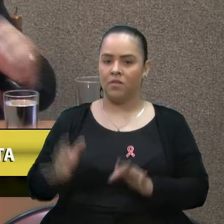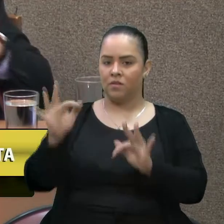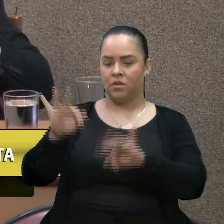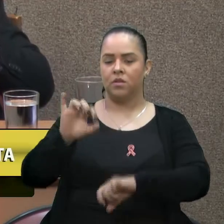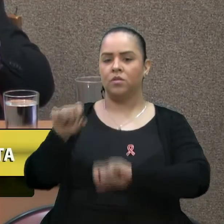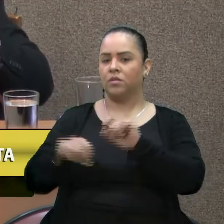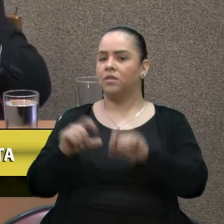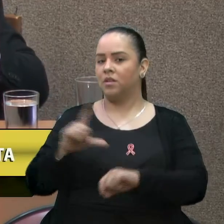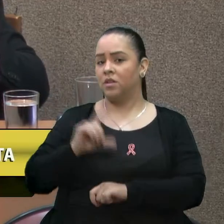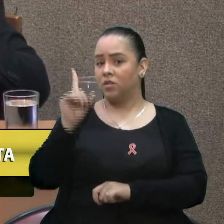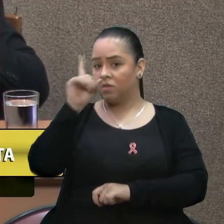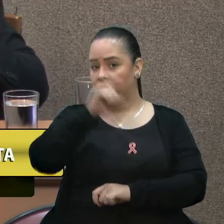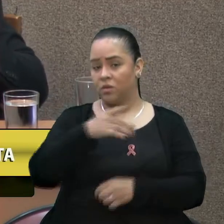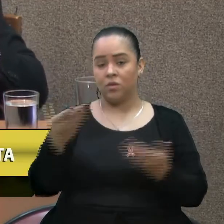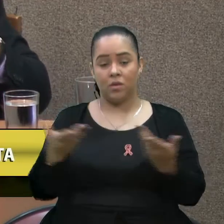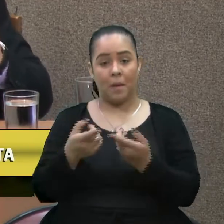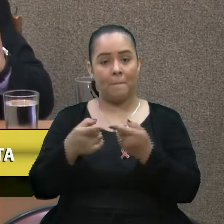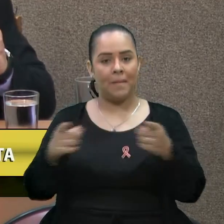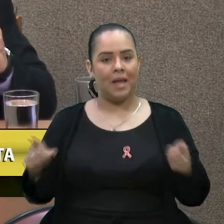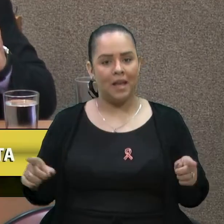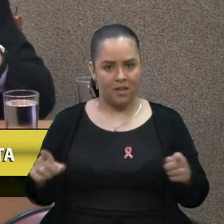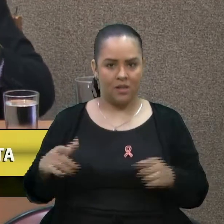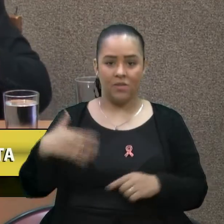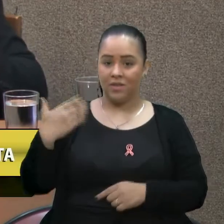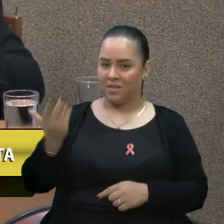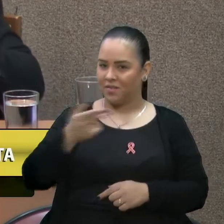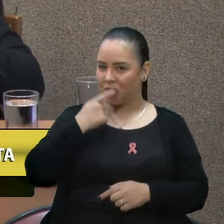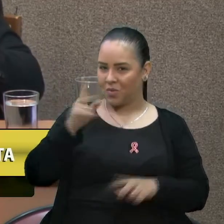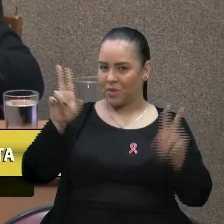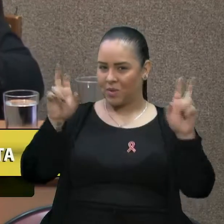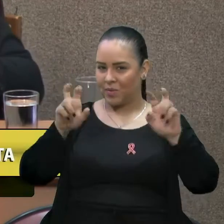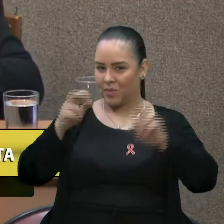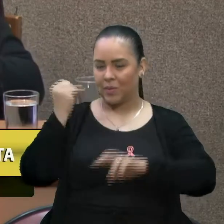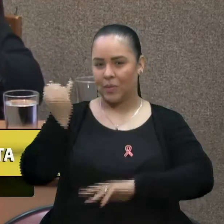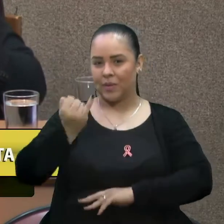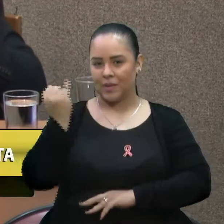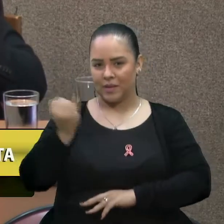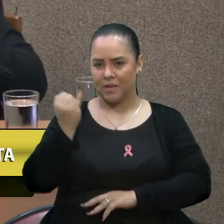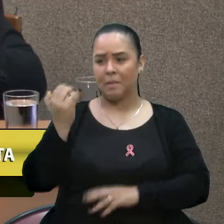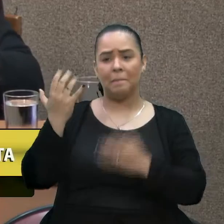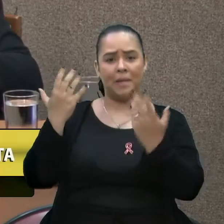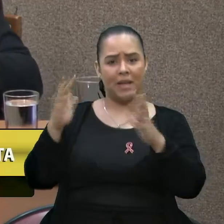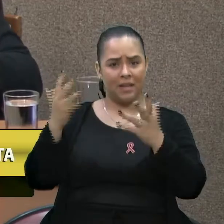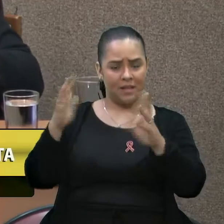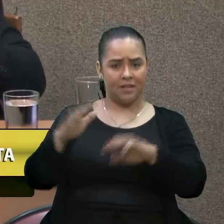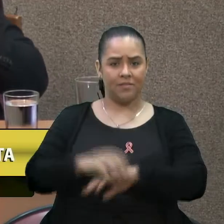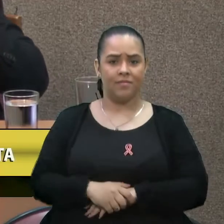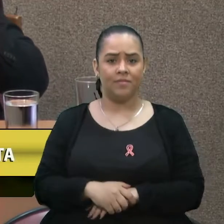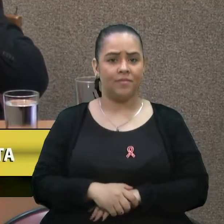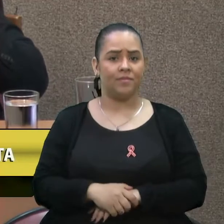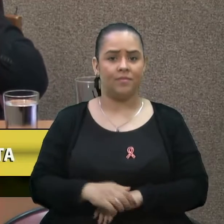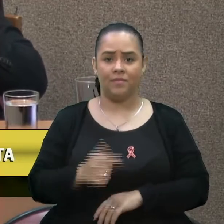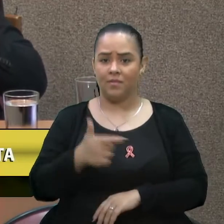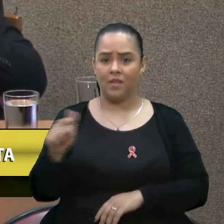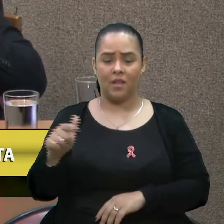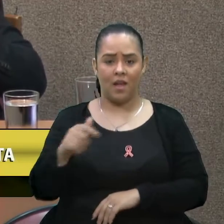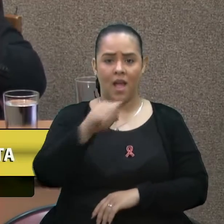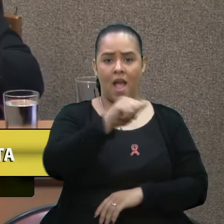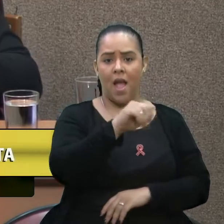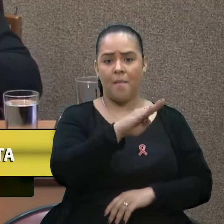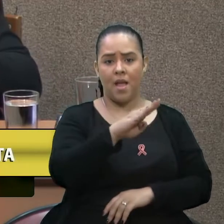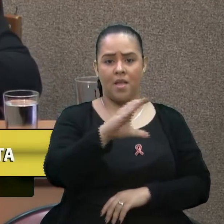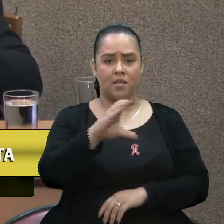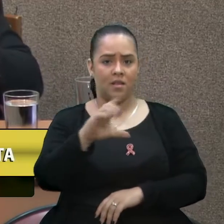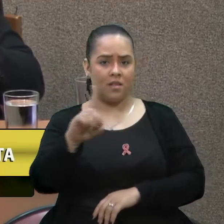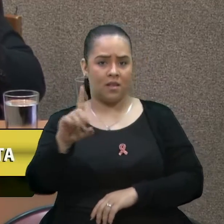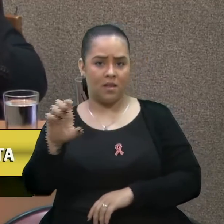hoje. Porém, aí o senhor tocou num assunto muito importante, parabéns, não tem classe social. A questão aqui